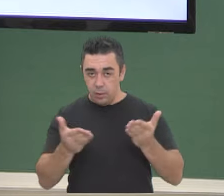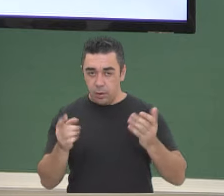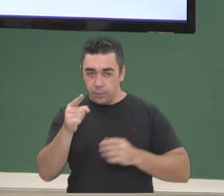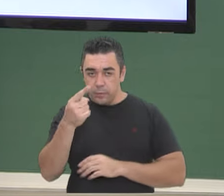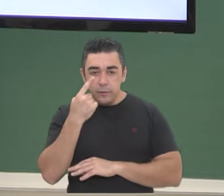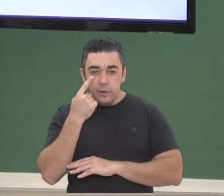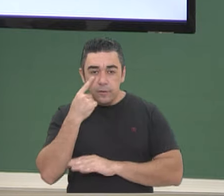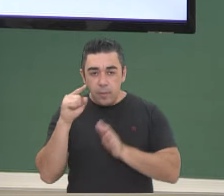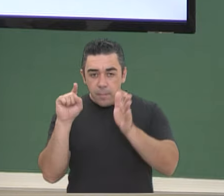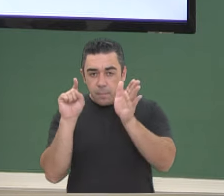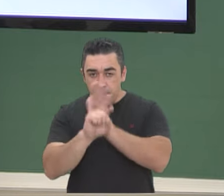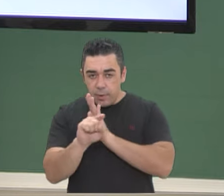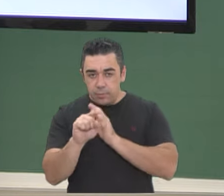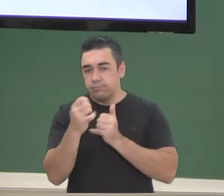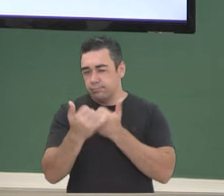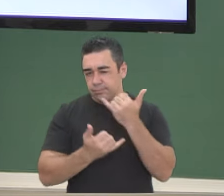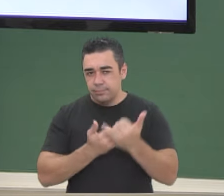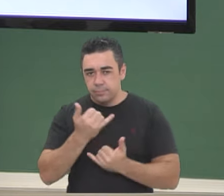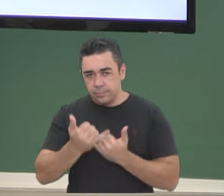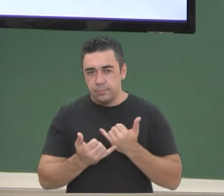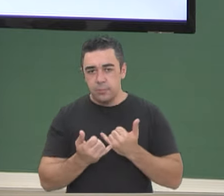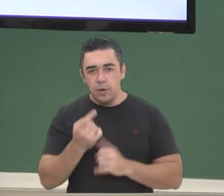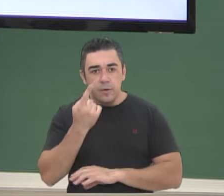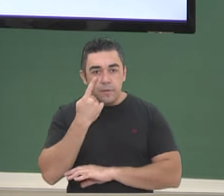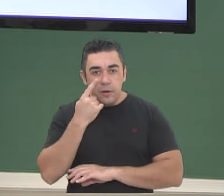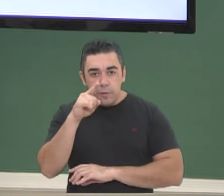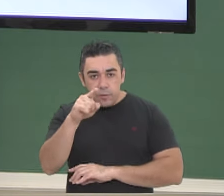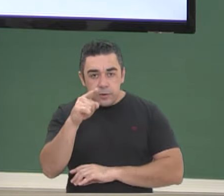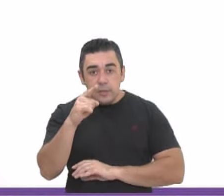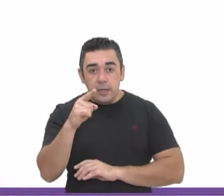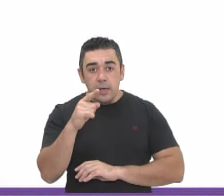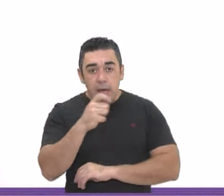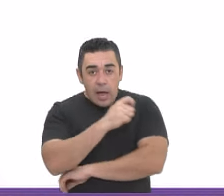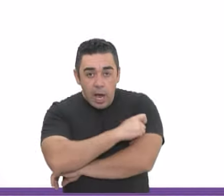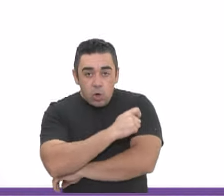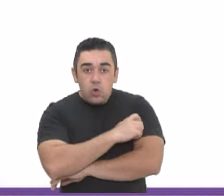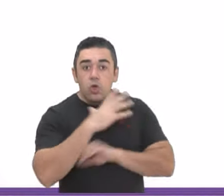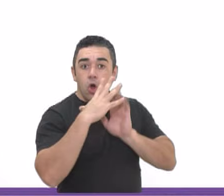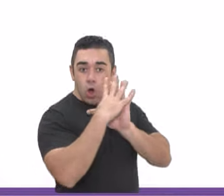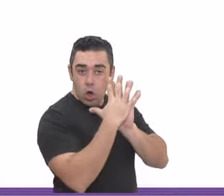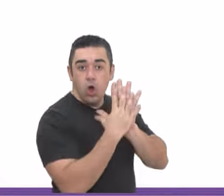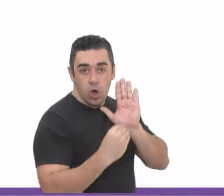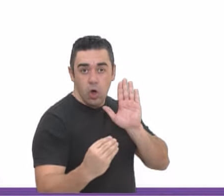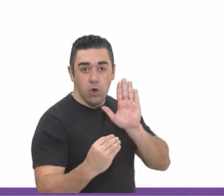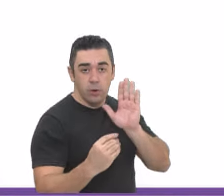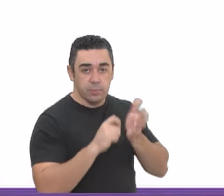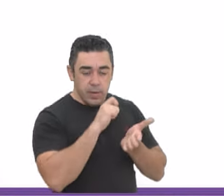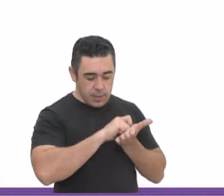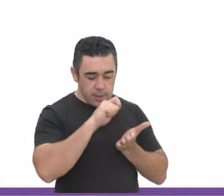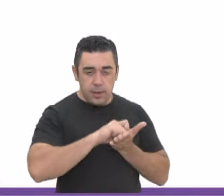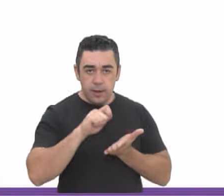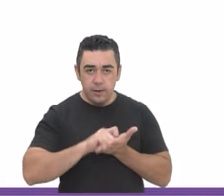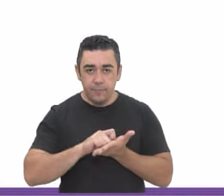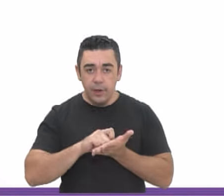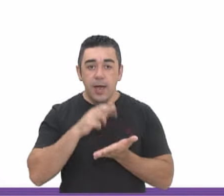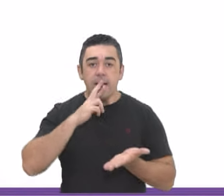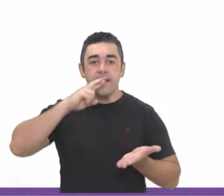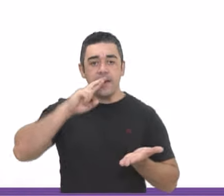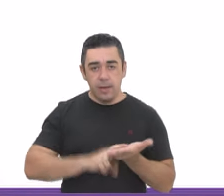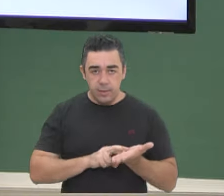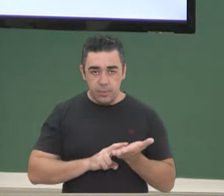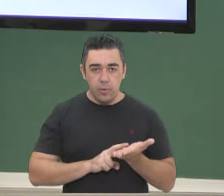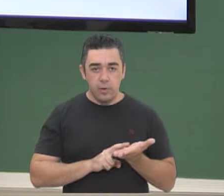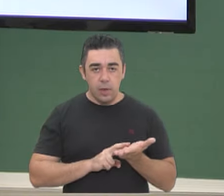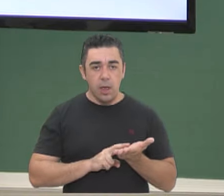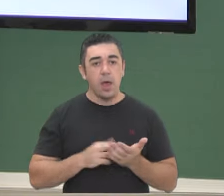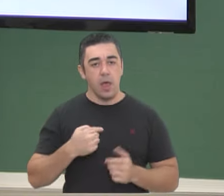uma questãozinha eu gostaria que você aluno copiassem essa questão no seu caderno e respondesse aí